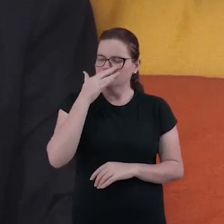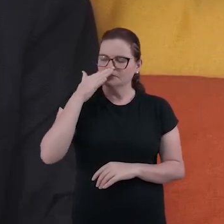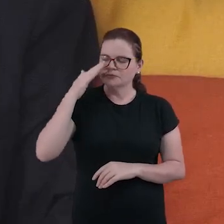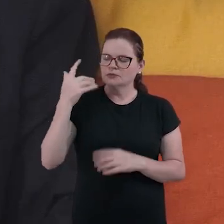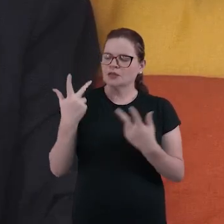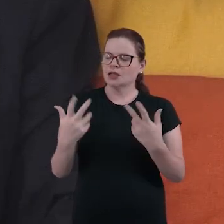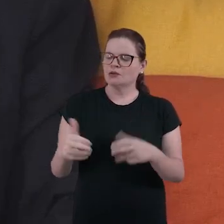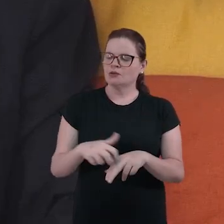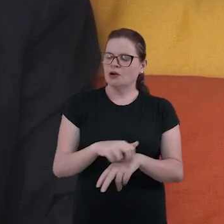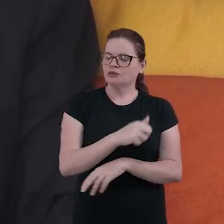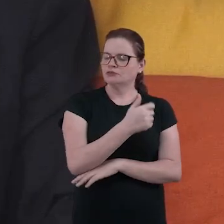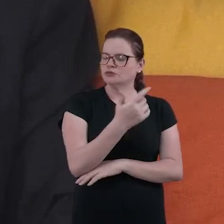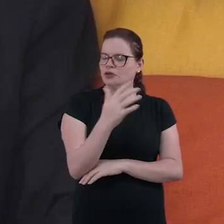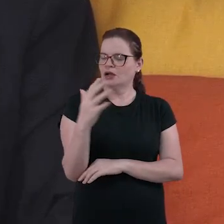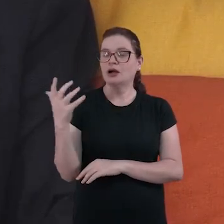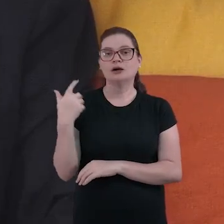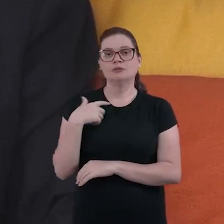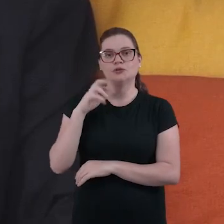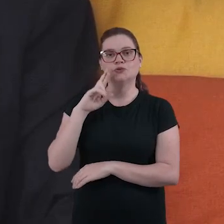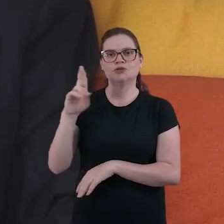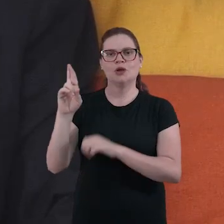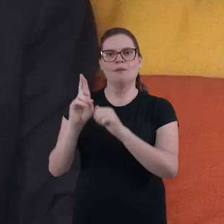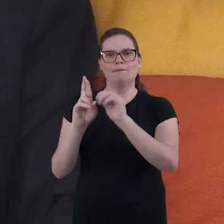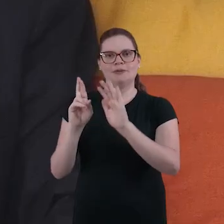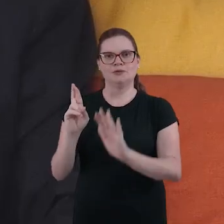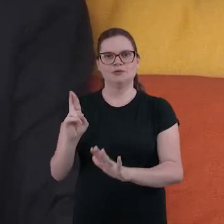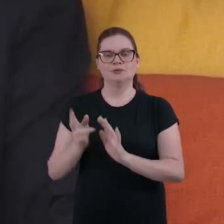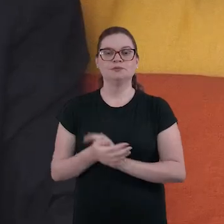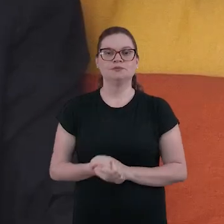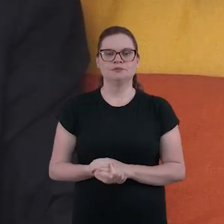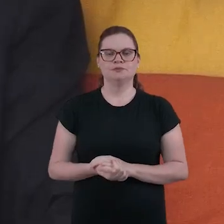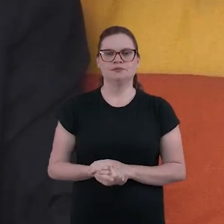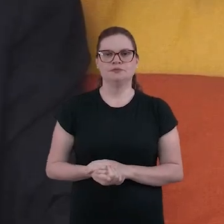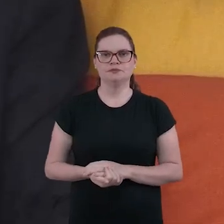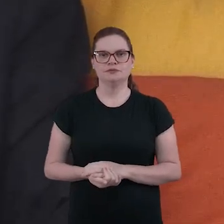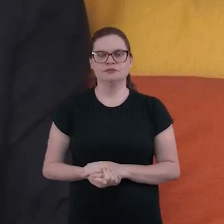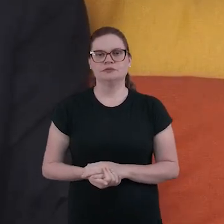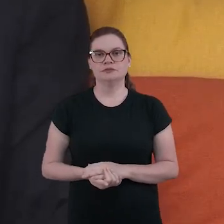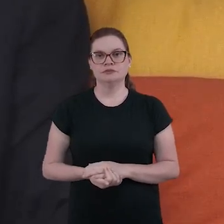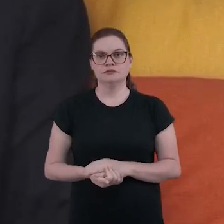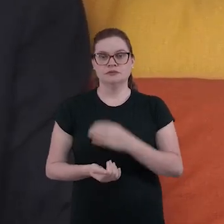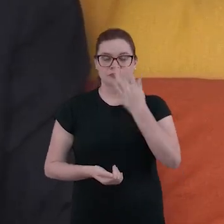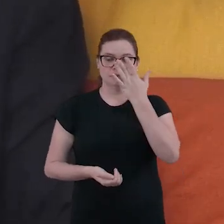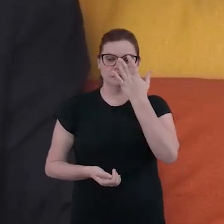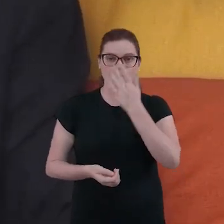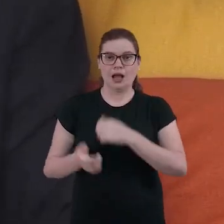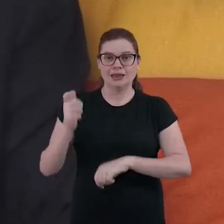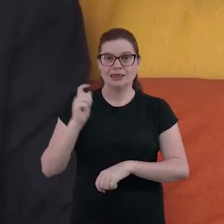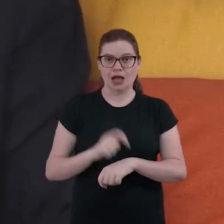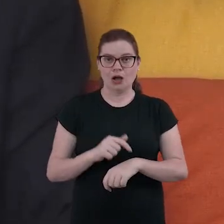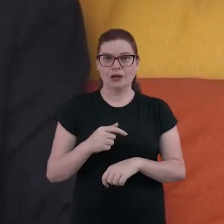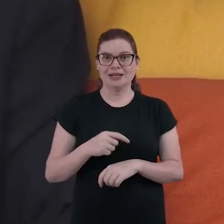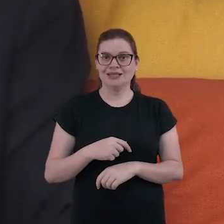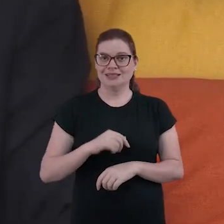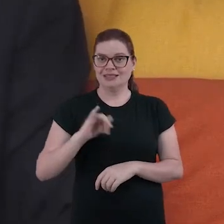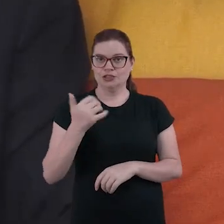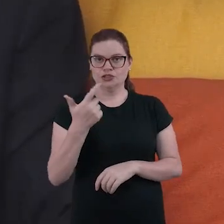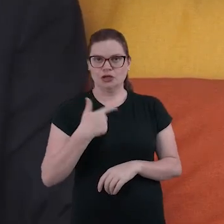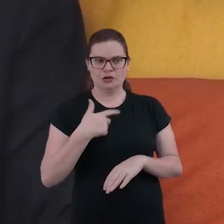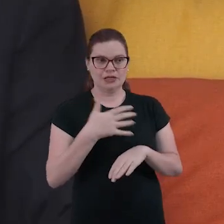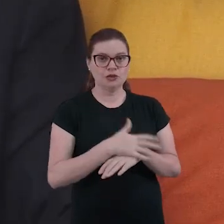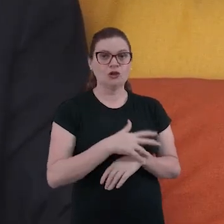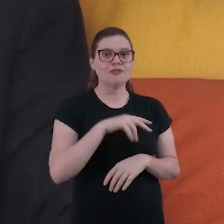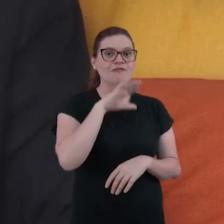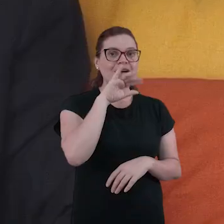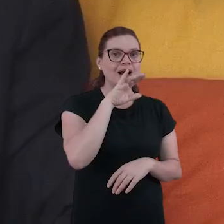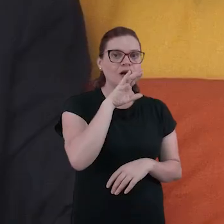campo que o Senhor abençoou. Então, diz assim, a voz, quando ele entrou, a voz é